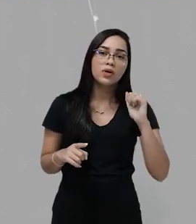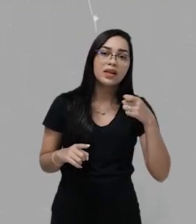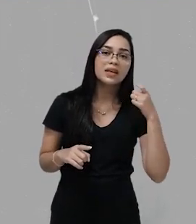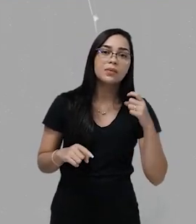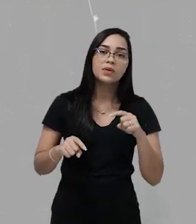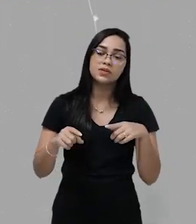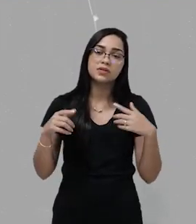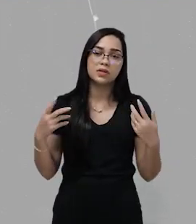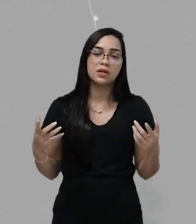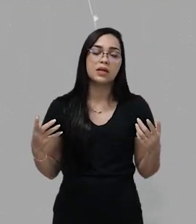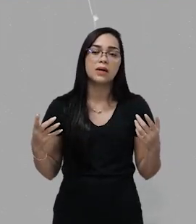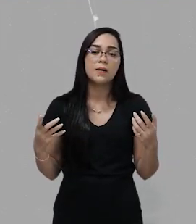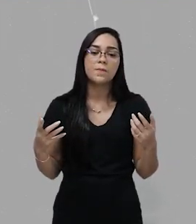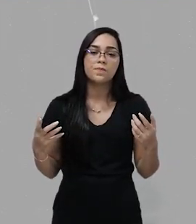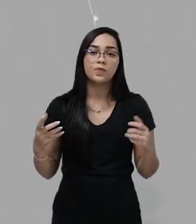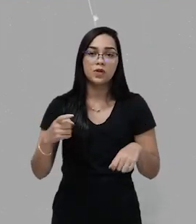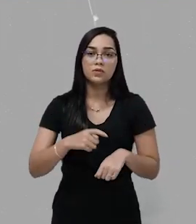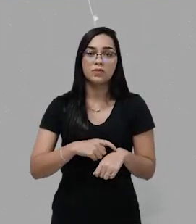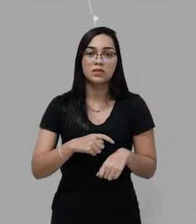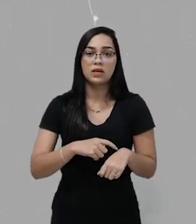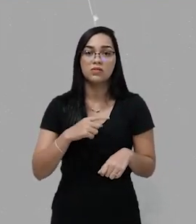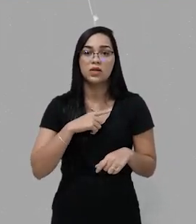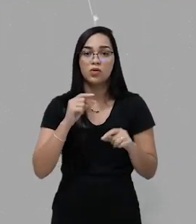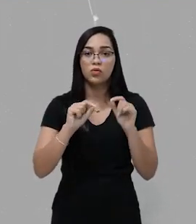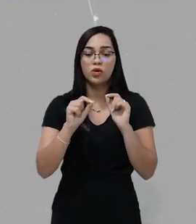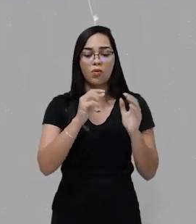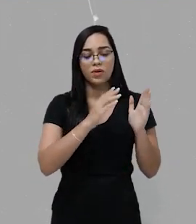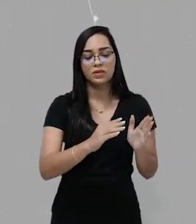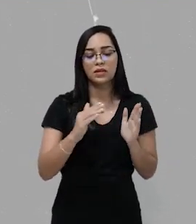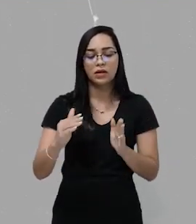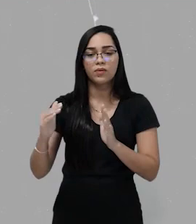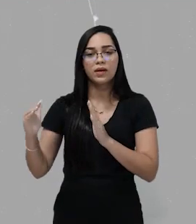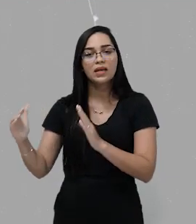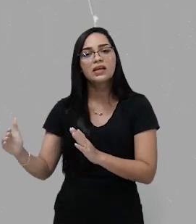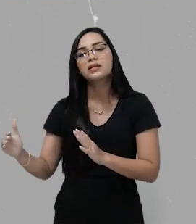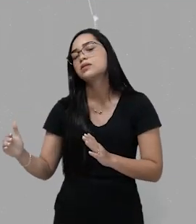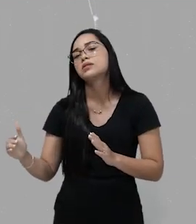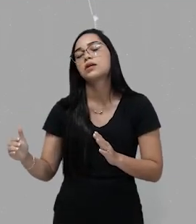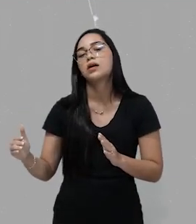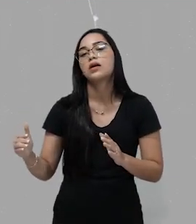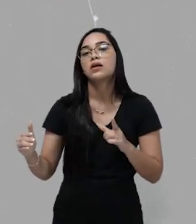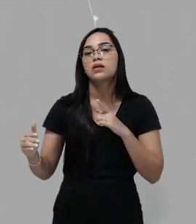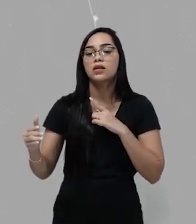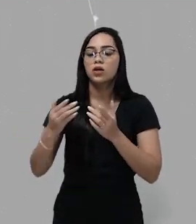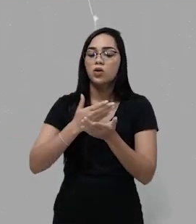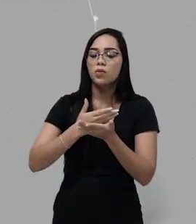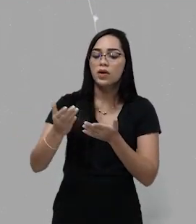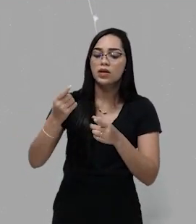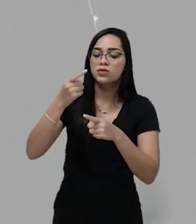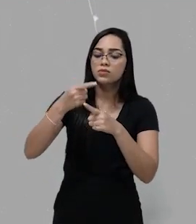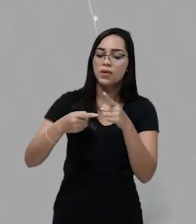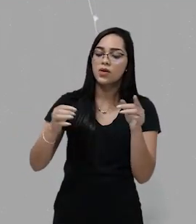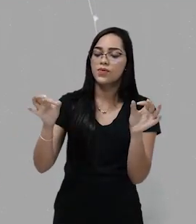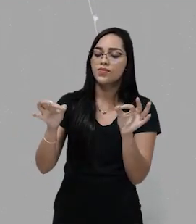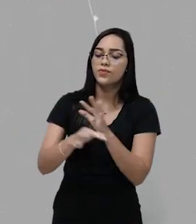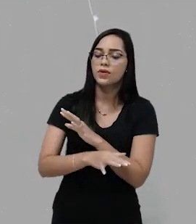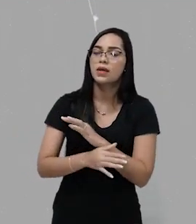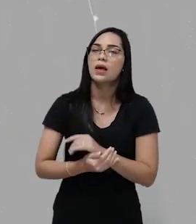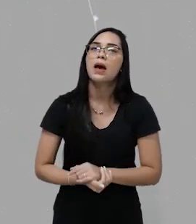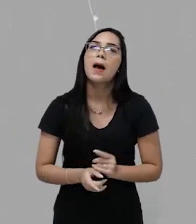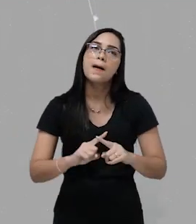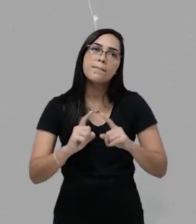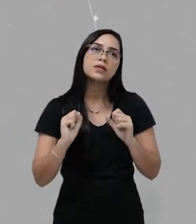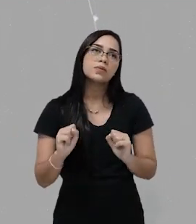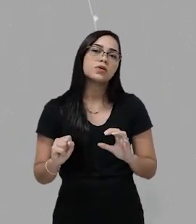desfecho. Então, nessa época, numa sequência linear, tá? Início, meio e fim. Ah, mas